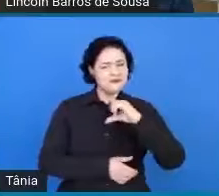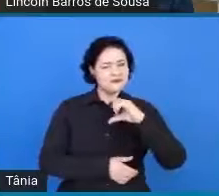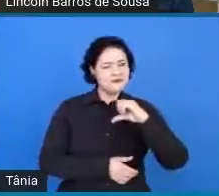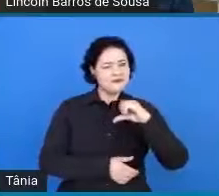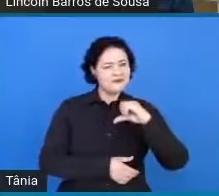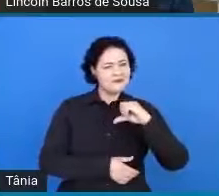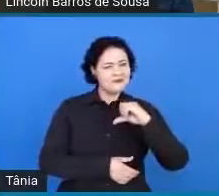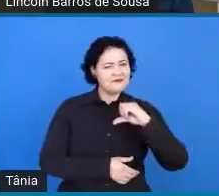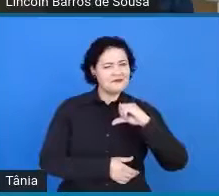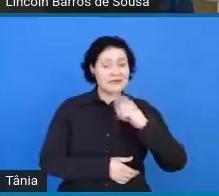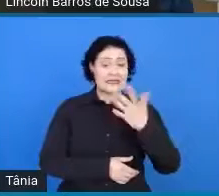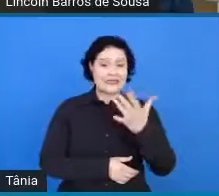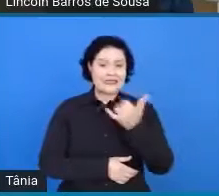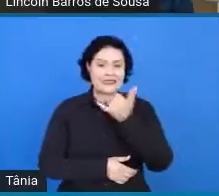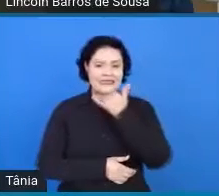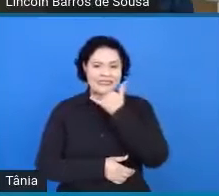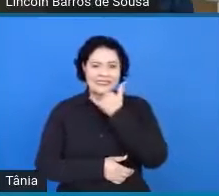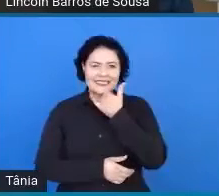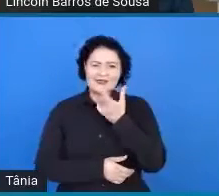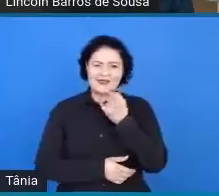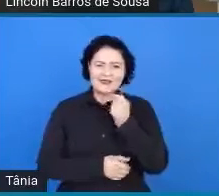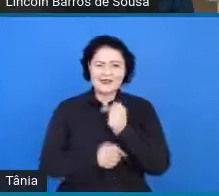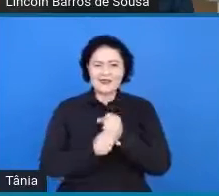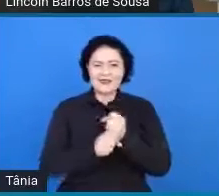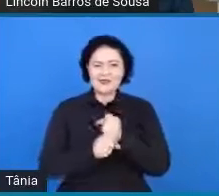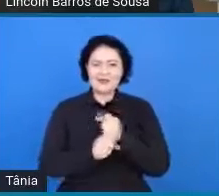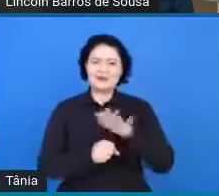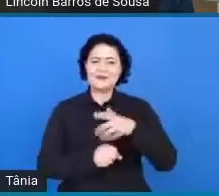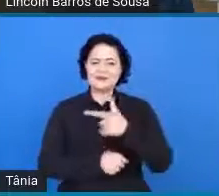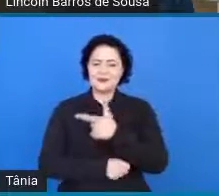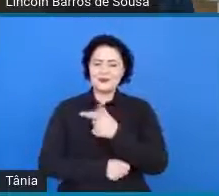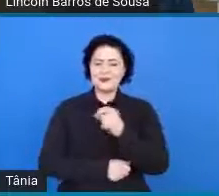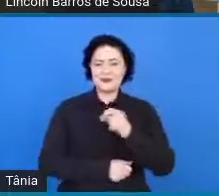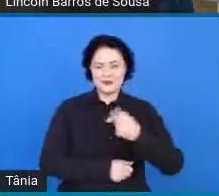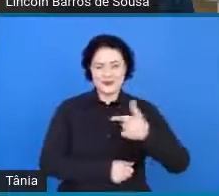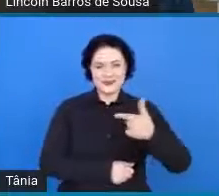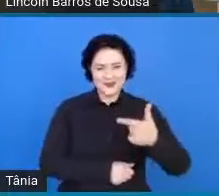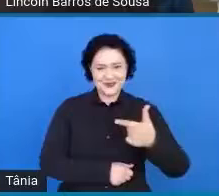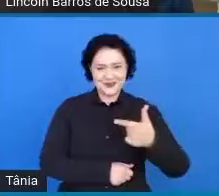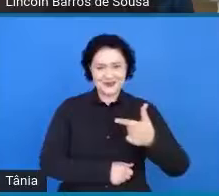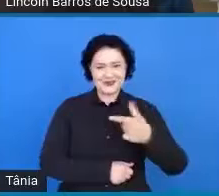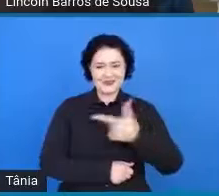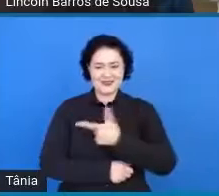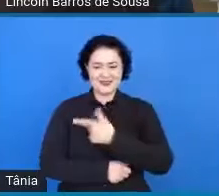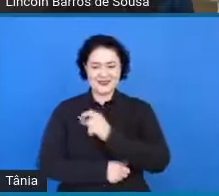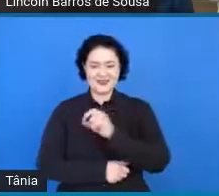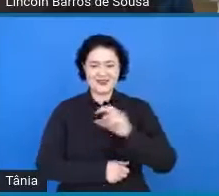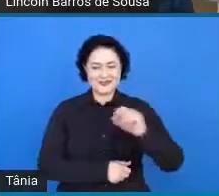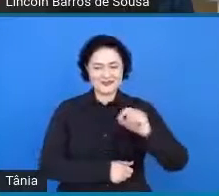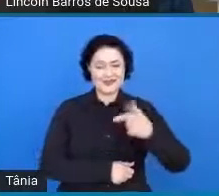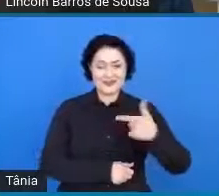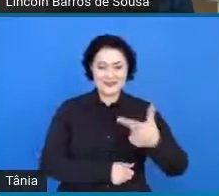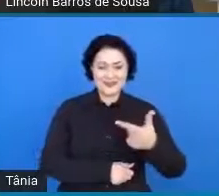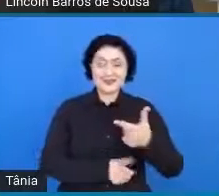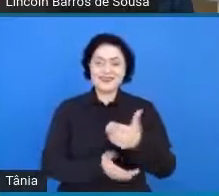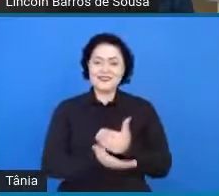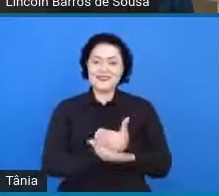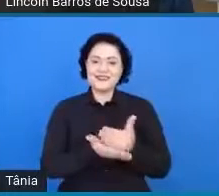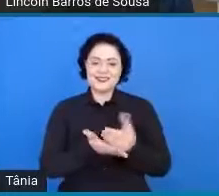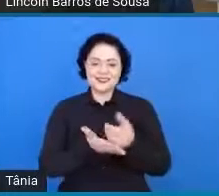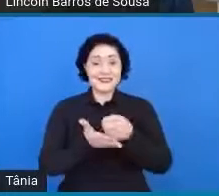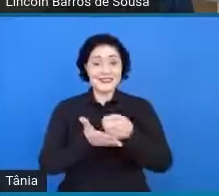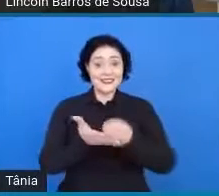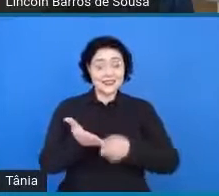1920 agora os 20 anos né 2002/2002 por aí nós começamos lá a